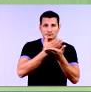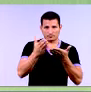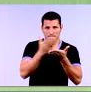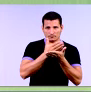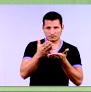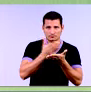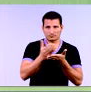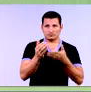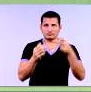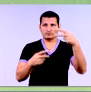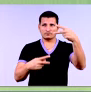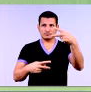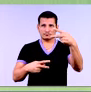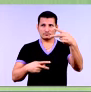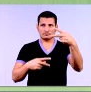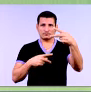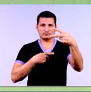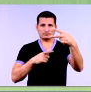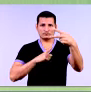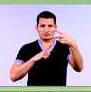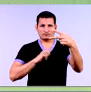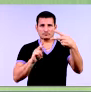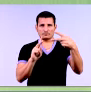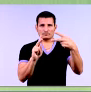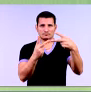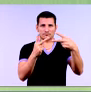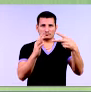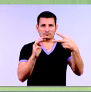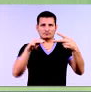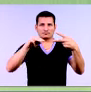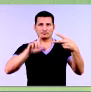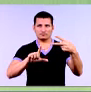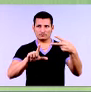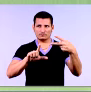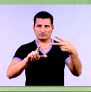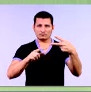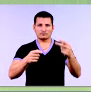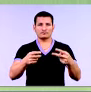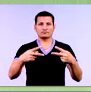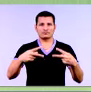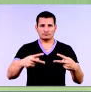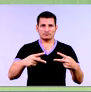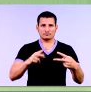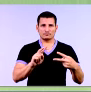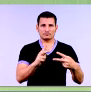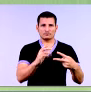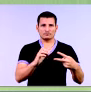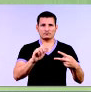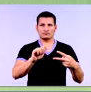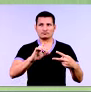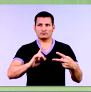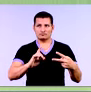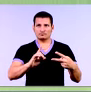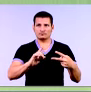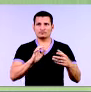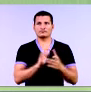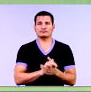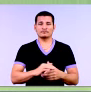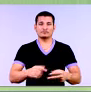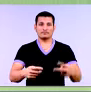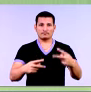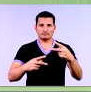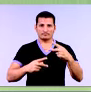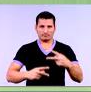cabeçalho, que tem o HTML e o head. Nós temos aqui embaixo o body e a finalização